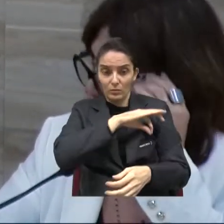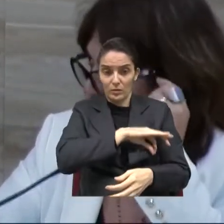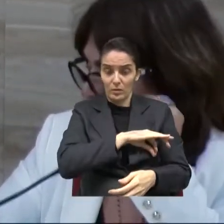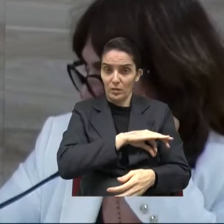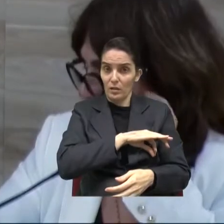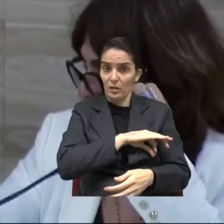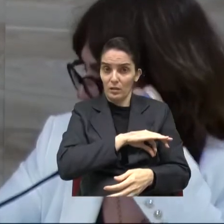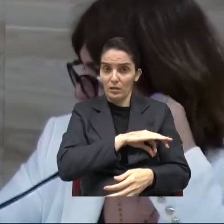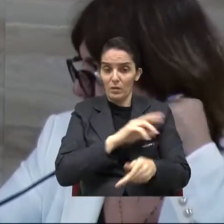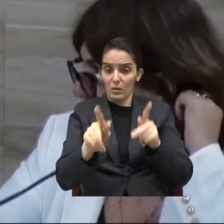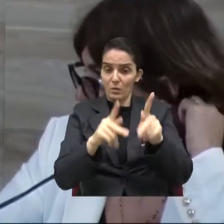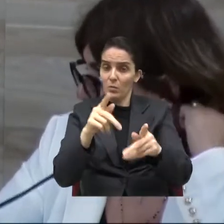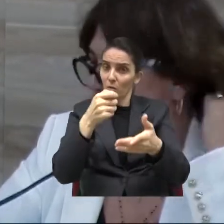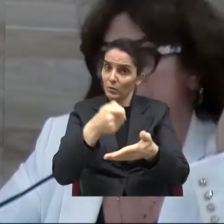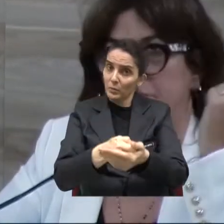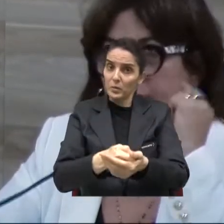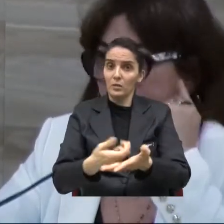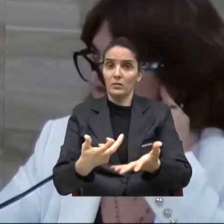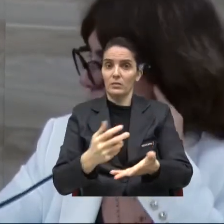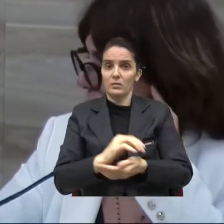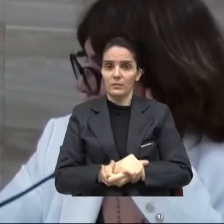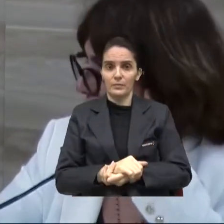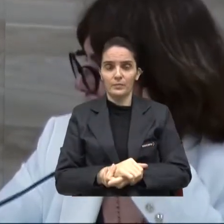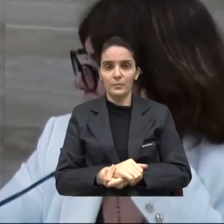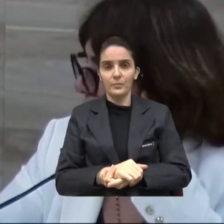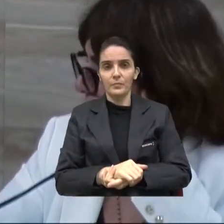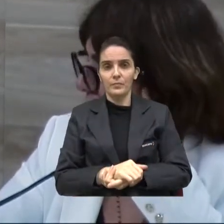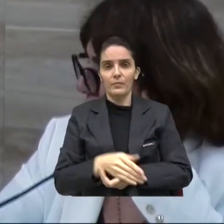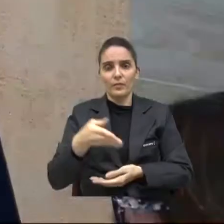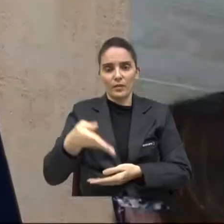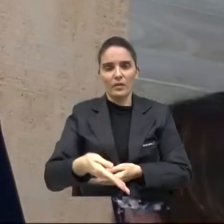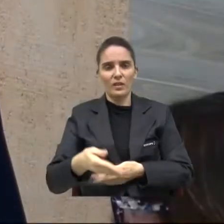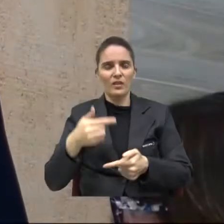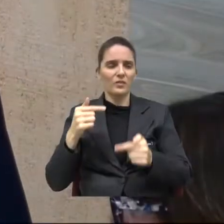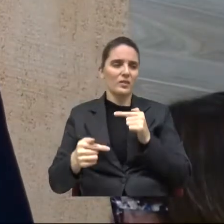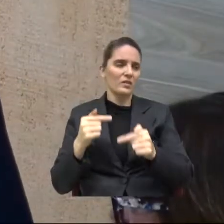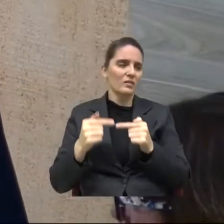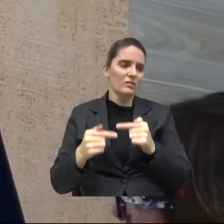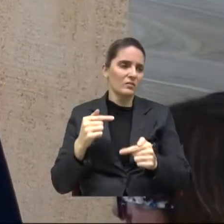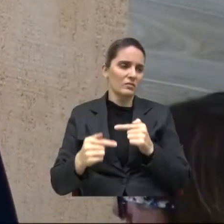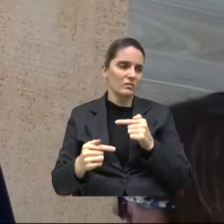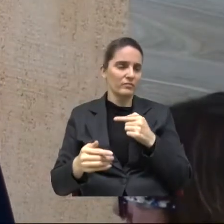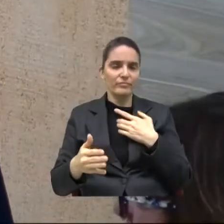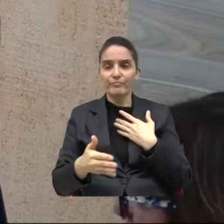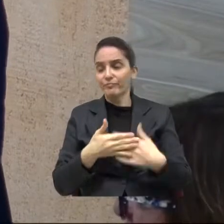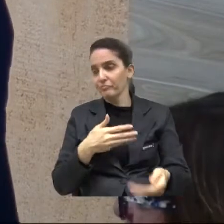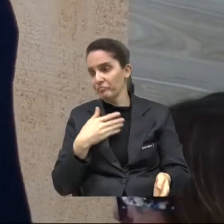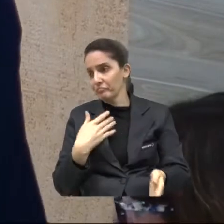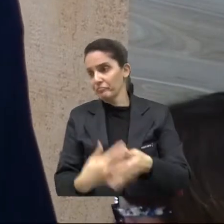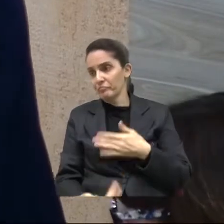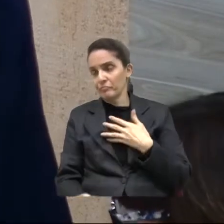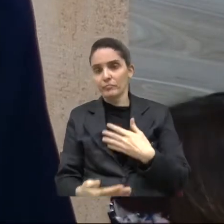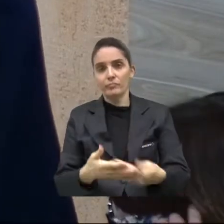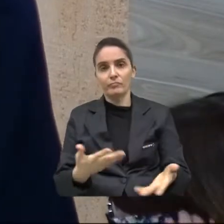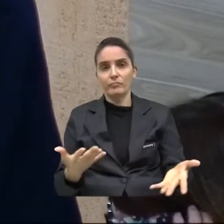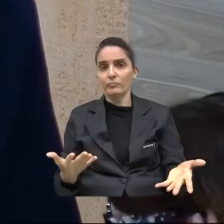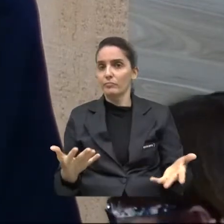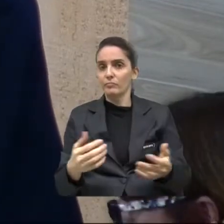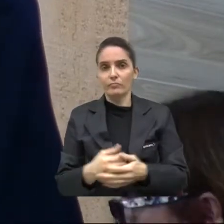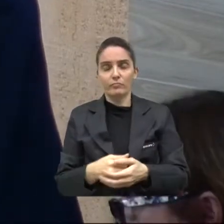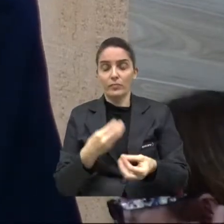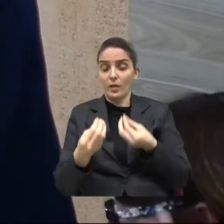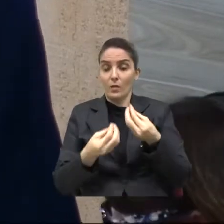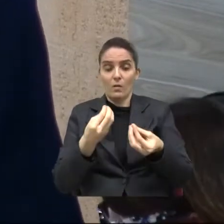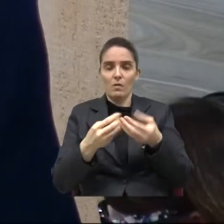tempo, às vezes aqui, em discutir coisas que, assim, é surreal ter que